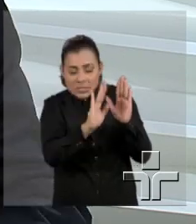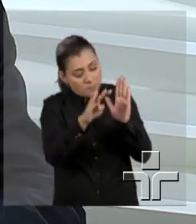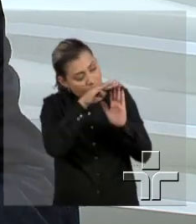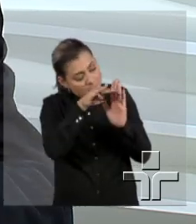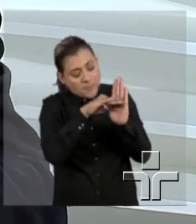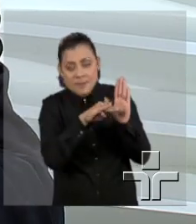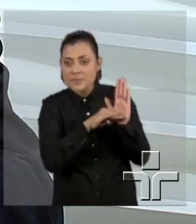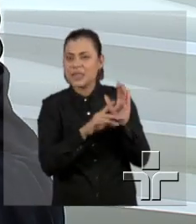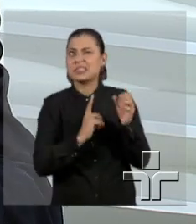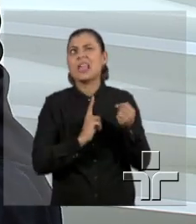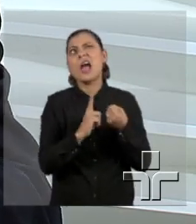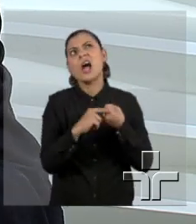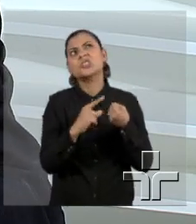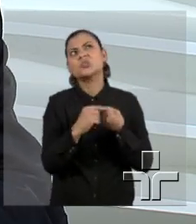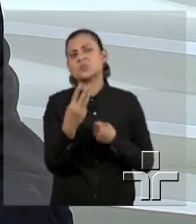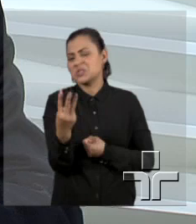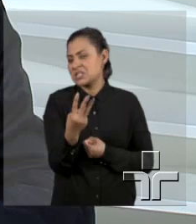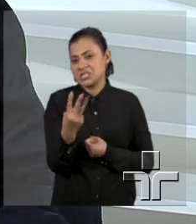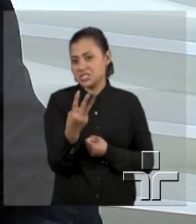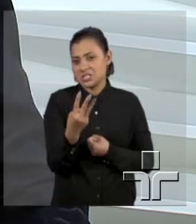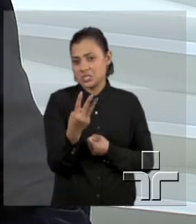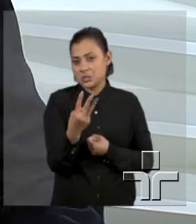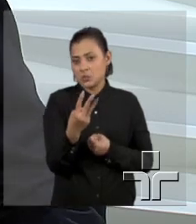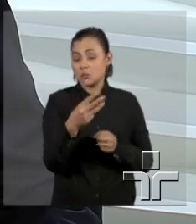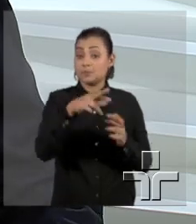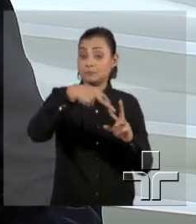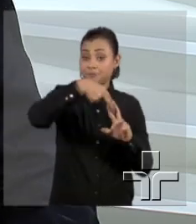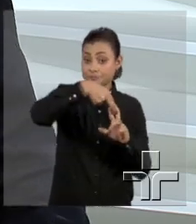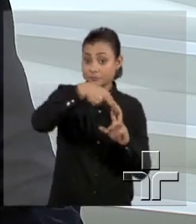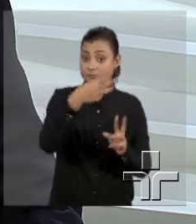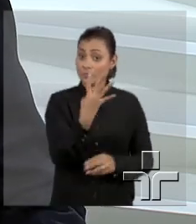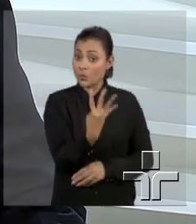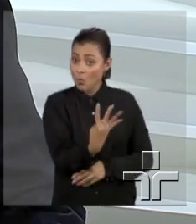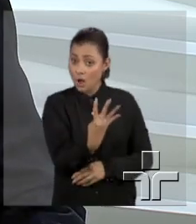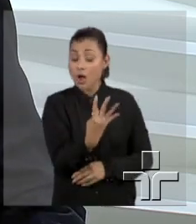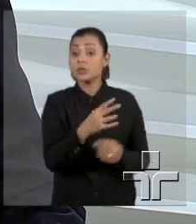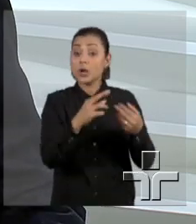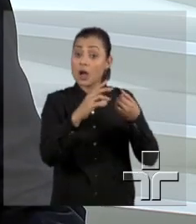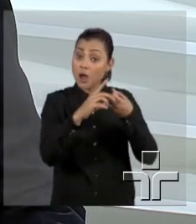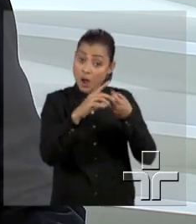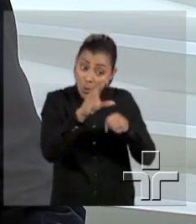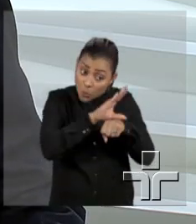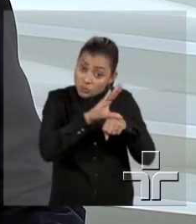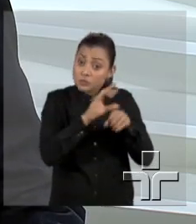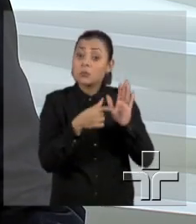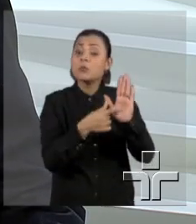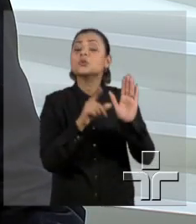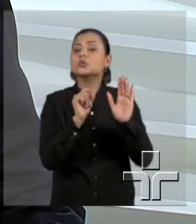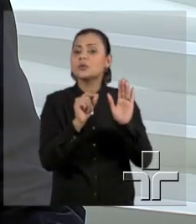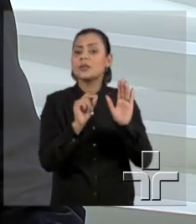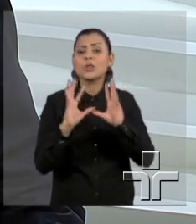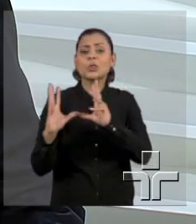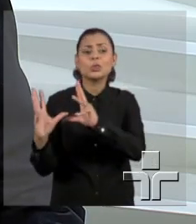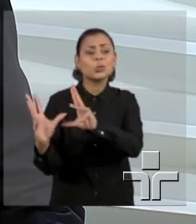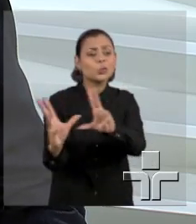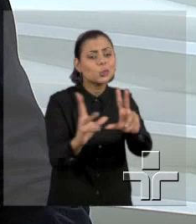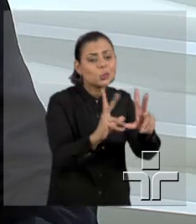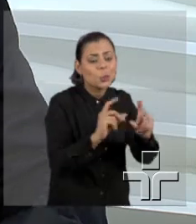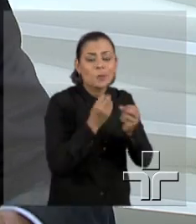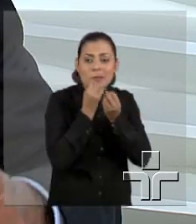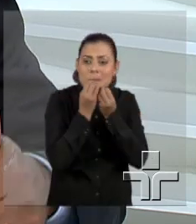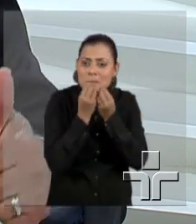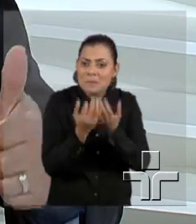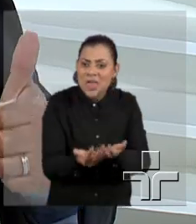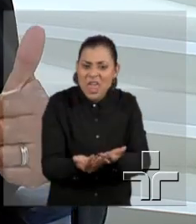ali pelo artigo 3º, inciso 4º, diz a Constituição: promover o bem de todos, sem preconceito